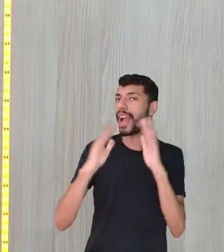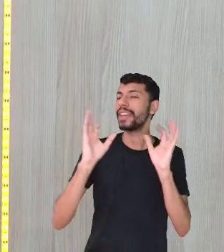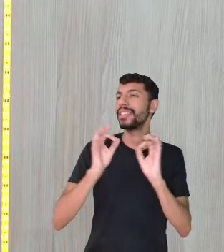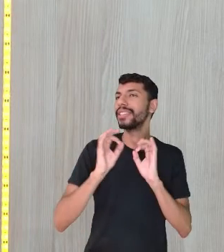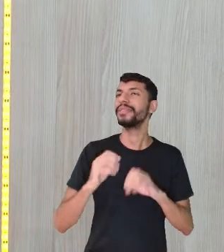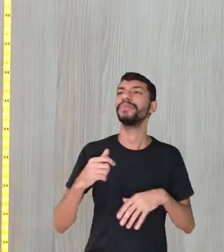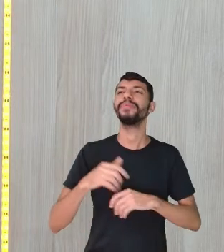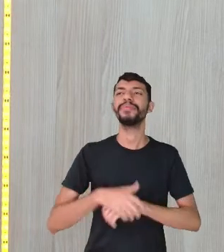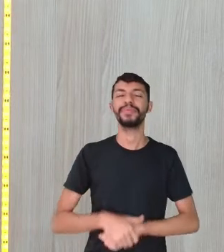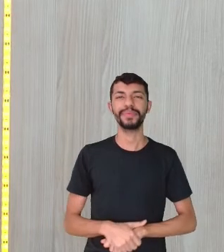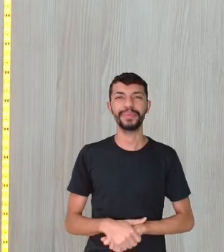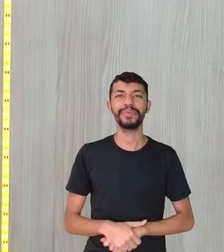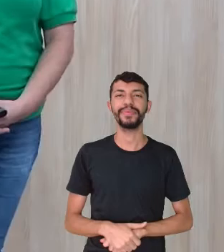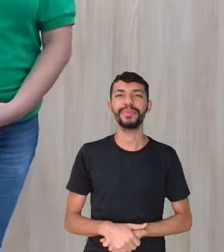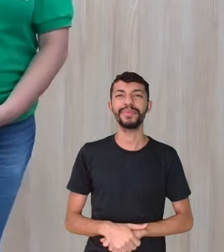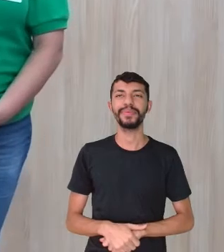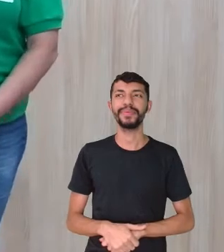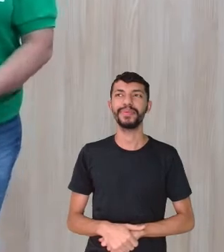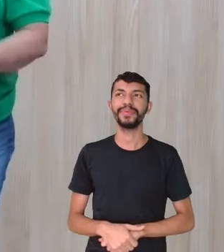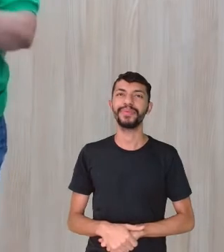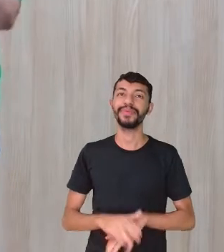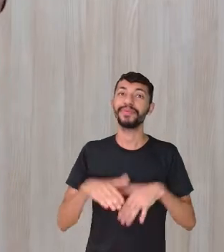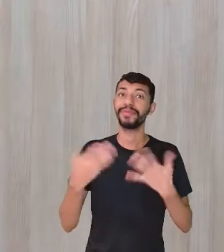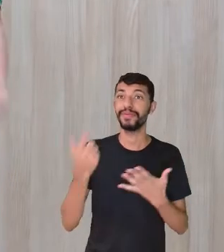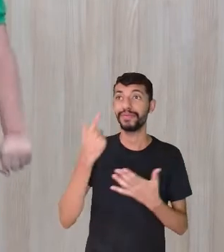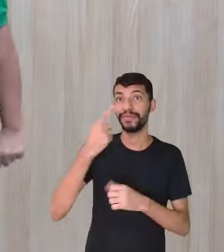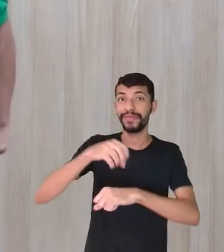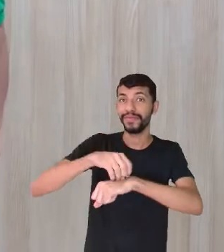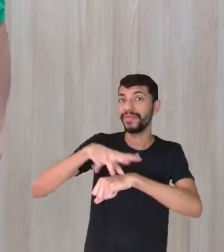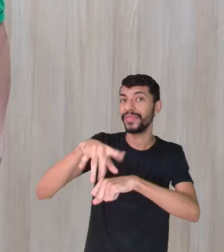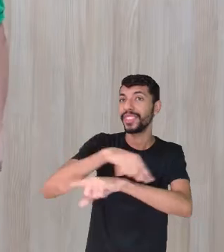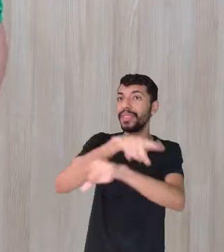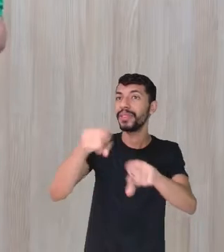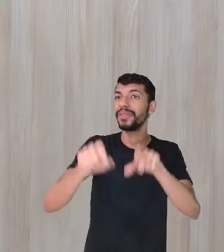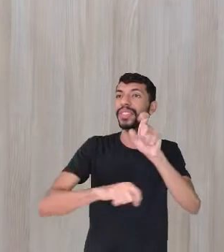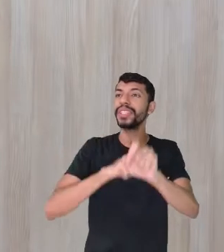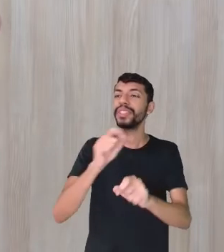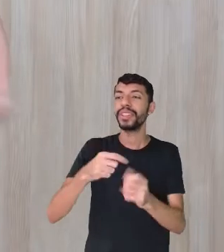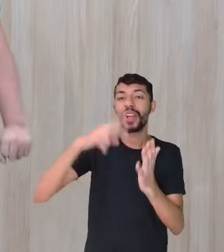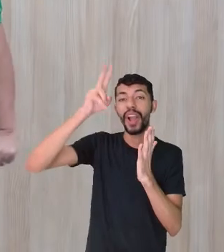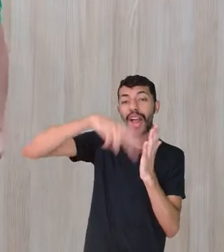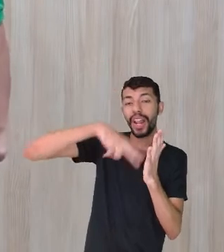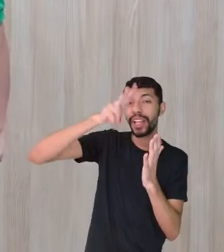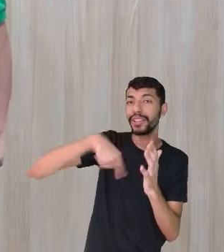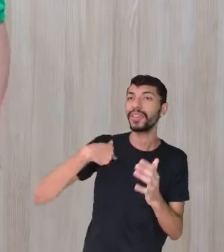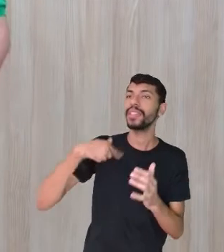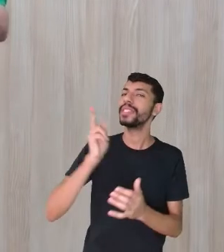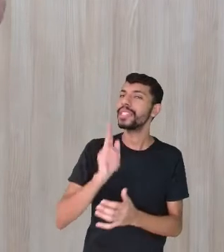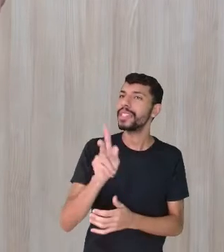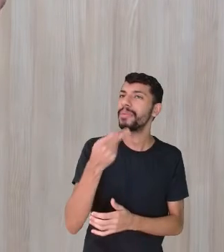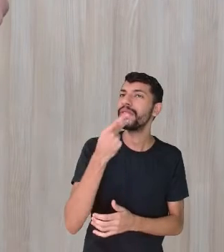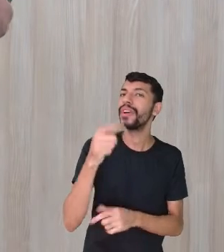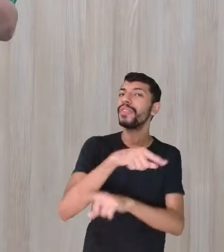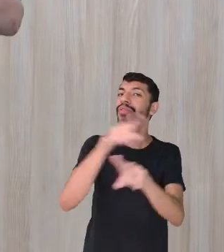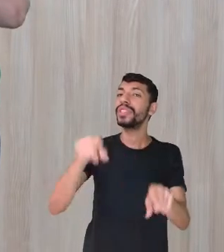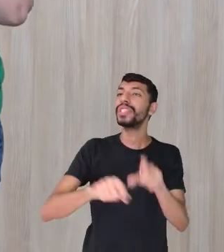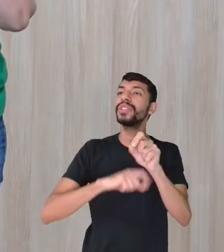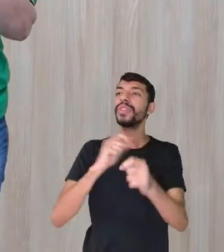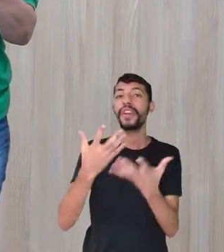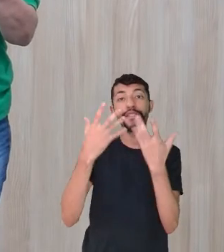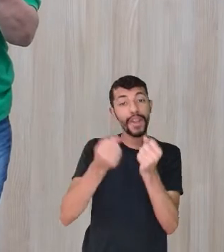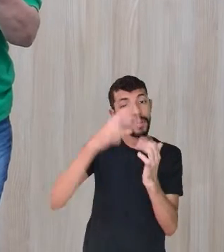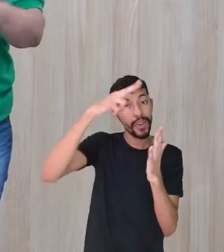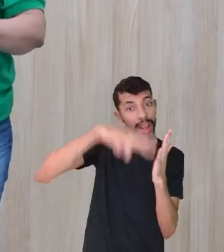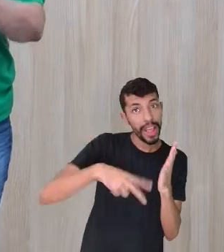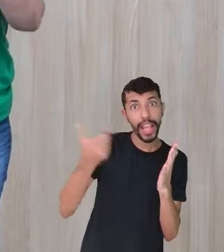bem sossegada. Então, fica a dica aí, a leitura é o que eu estou sempre falando com vocês. Vamos ler,